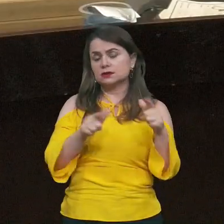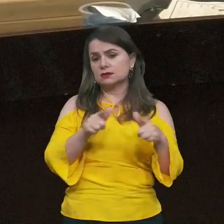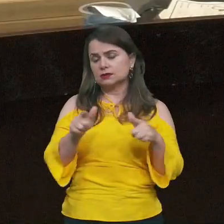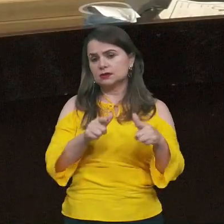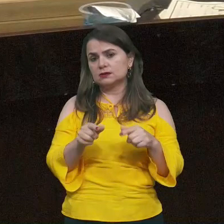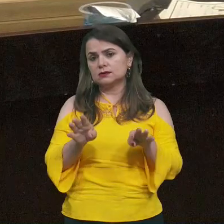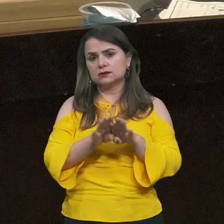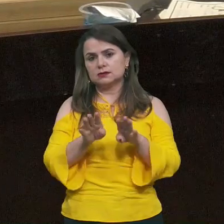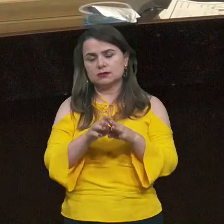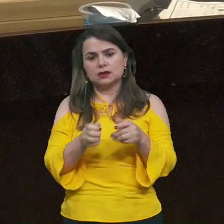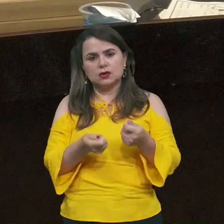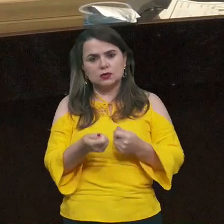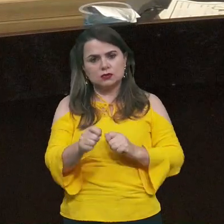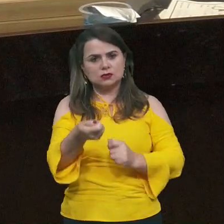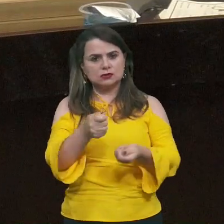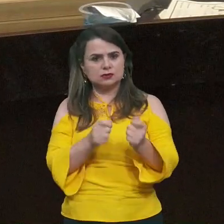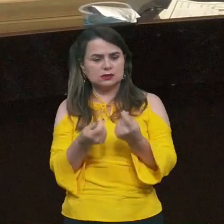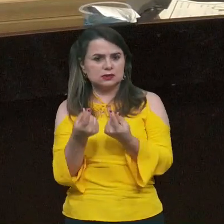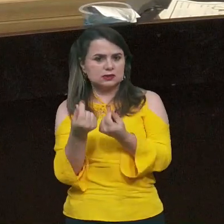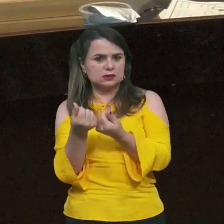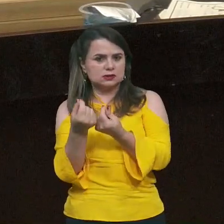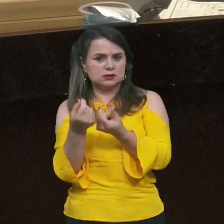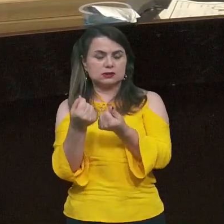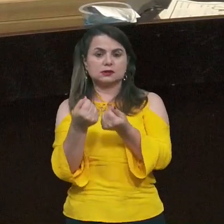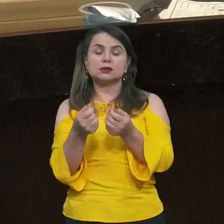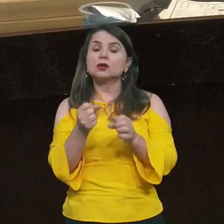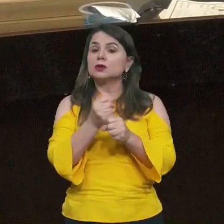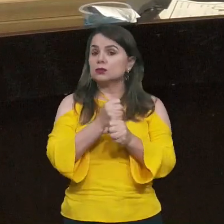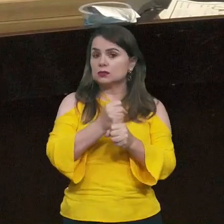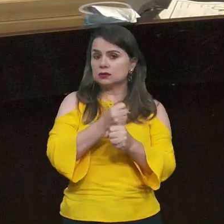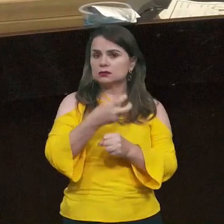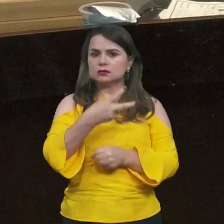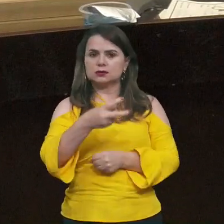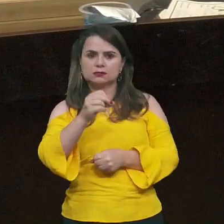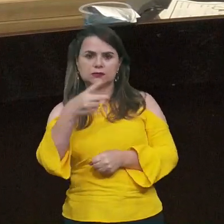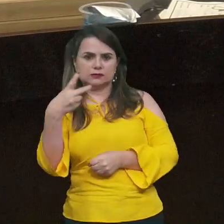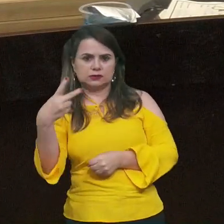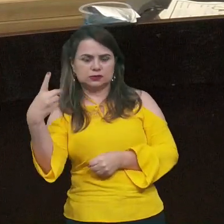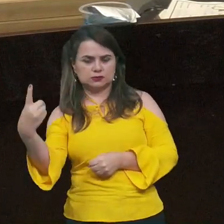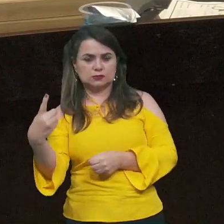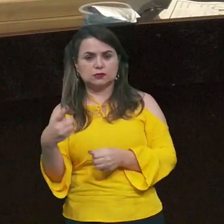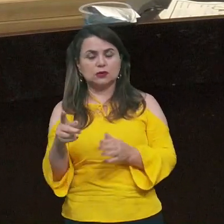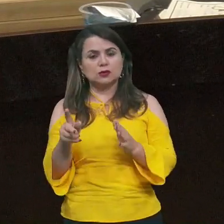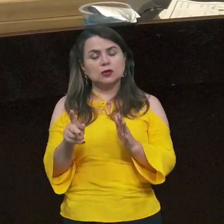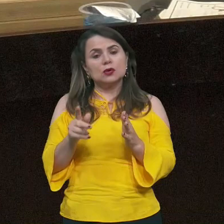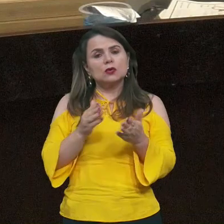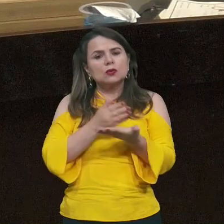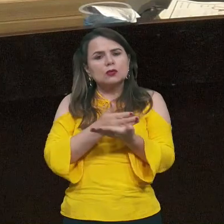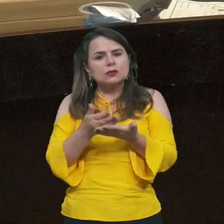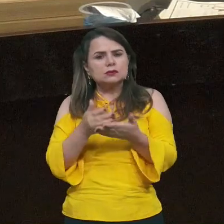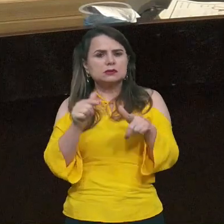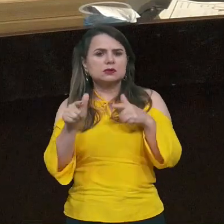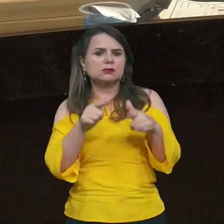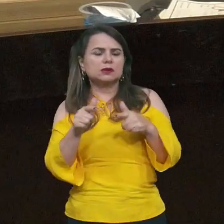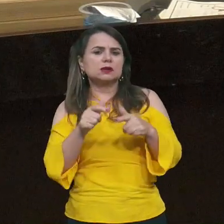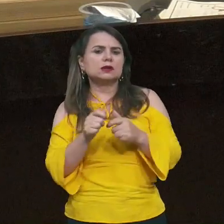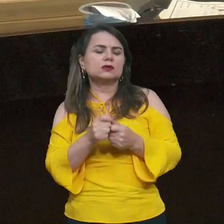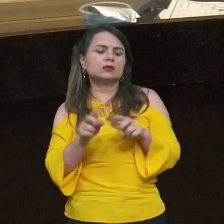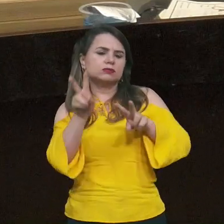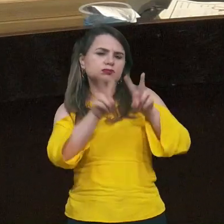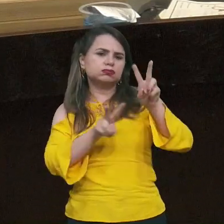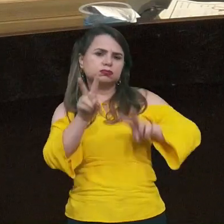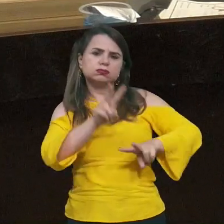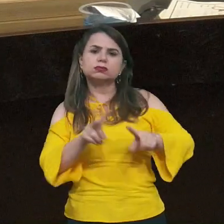em controladoria e finanças. Em 2021, começou a trabalhar como analista financeira na Elo